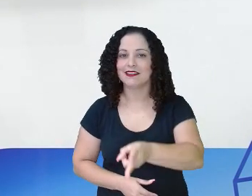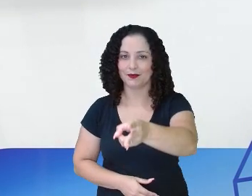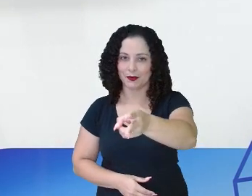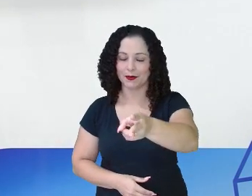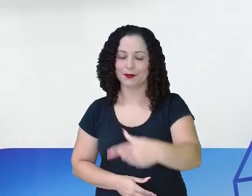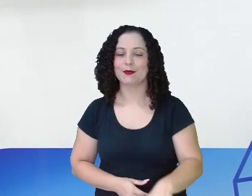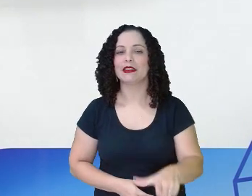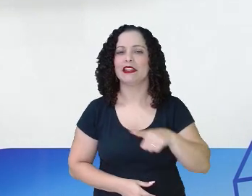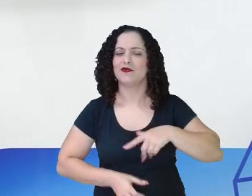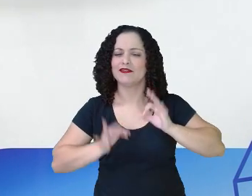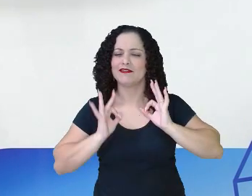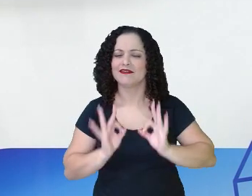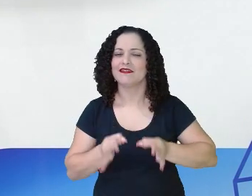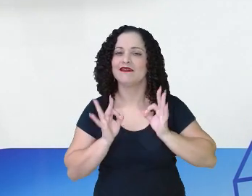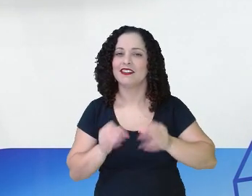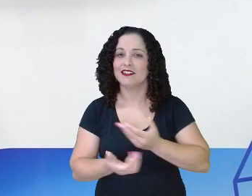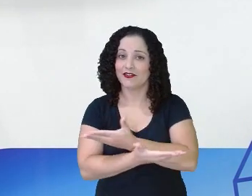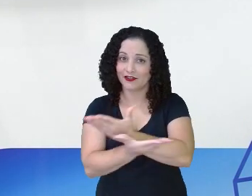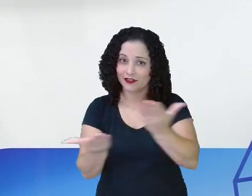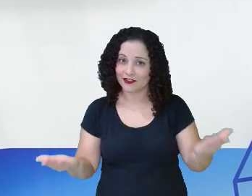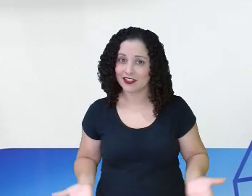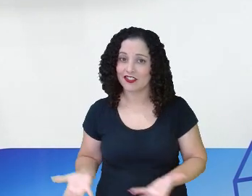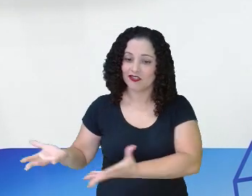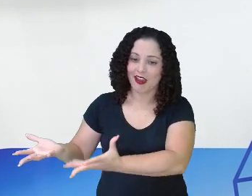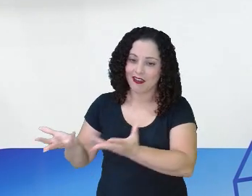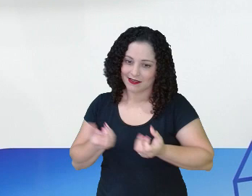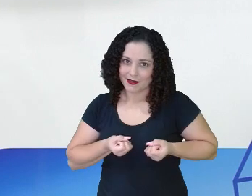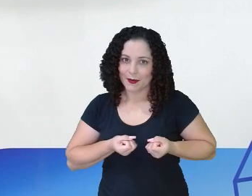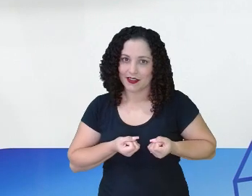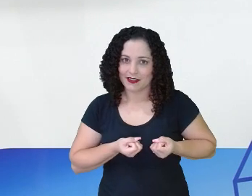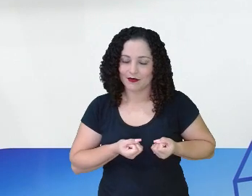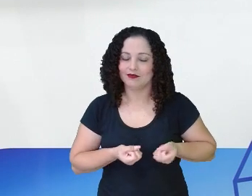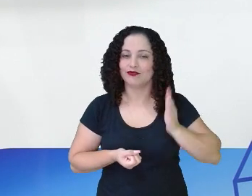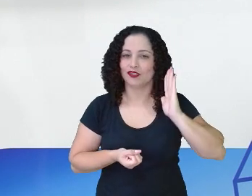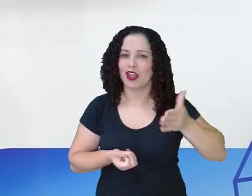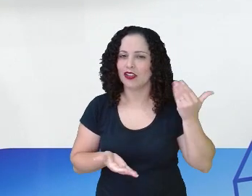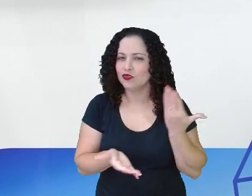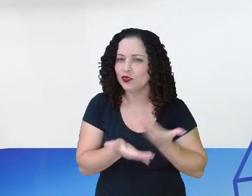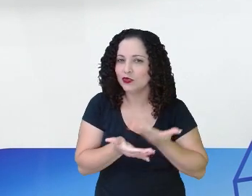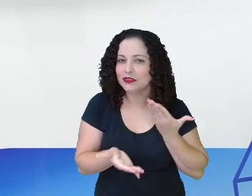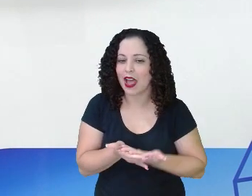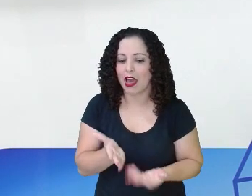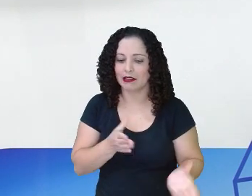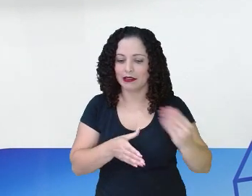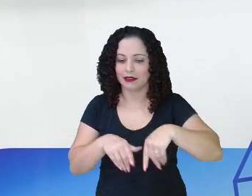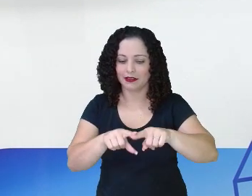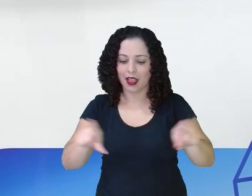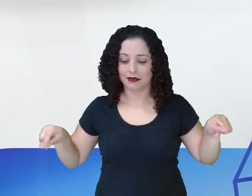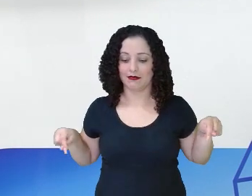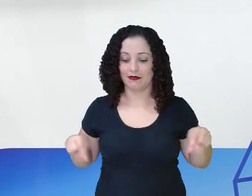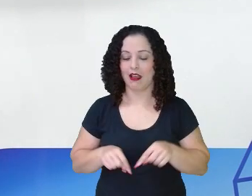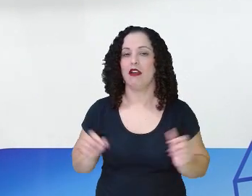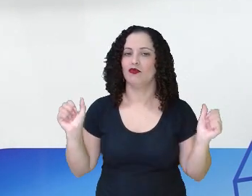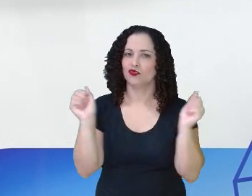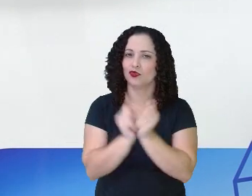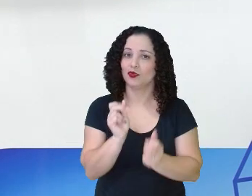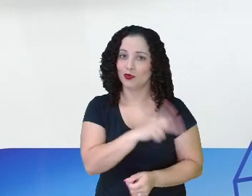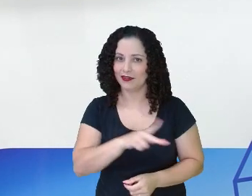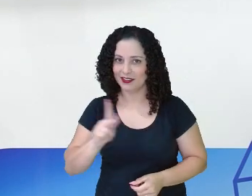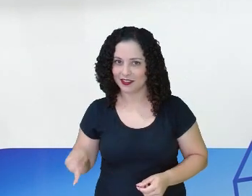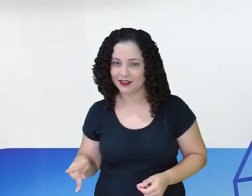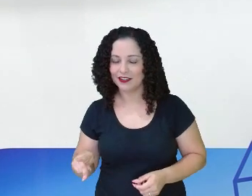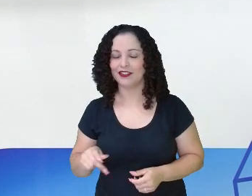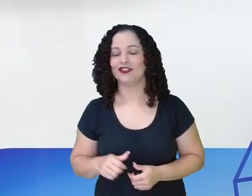tenho quase certeza que vocês já receberam, né? Já estão trabalhando na sala de aula com as professoras, com os